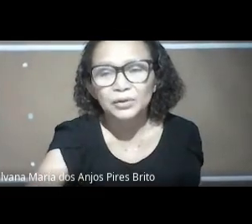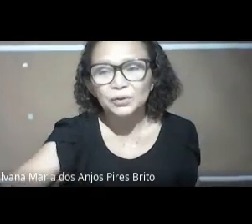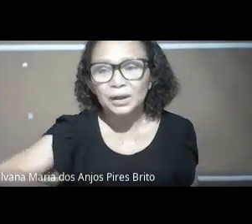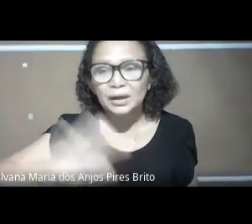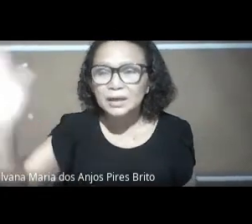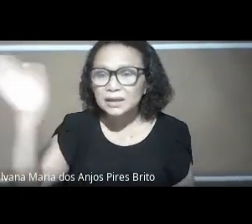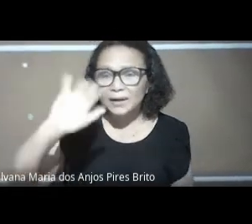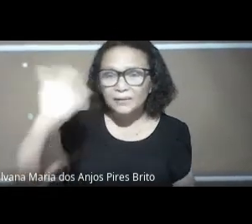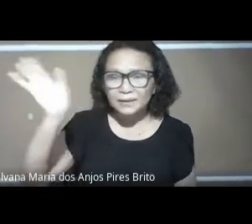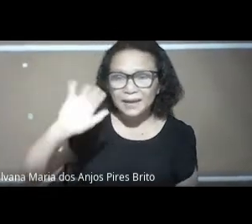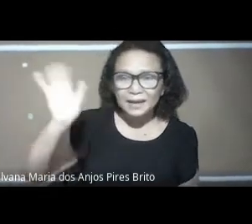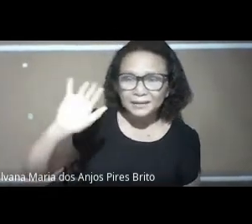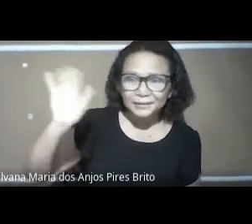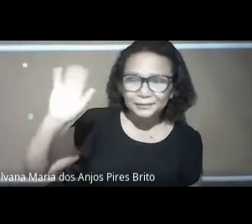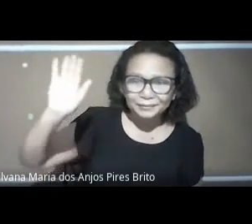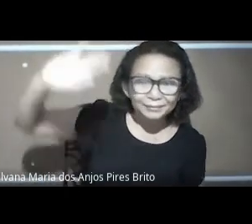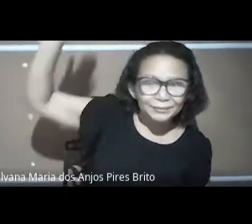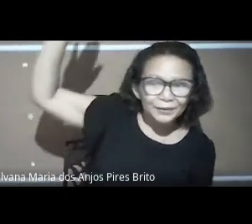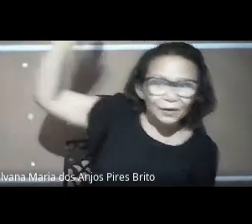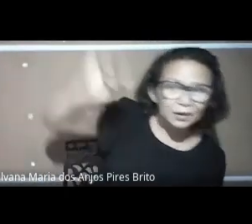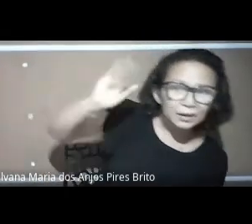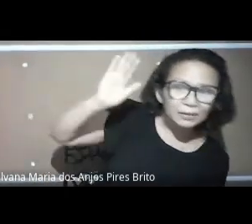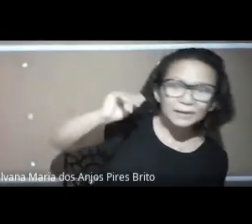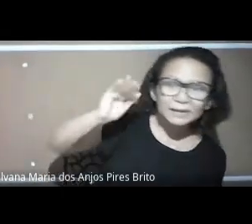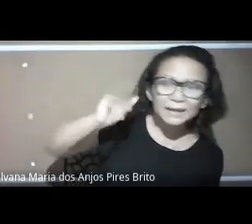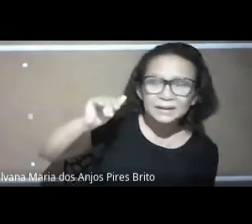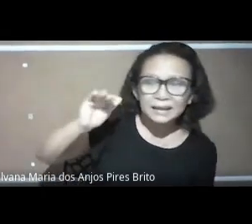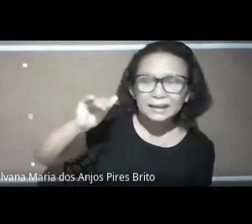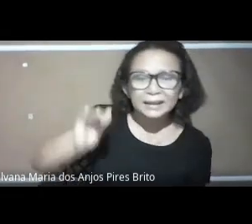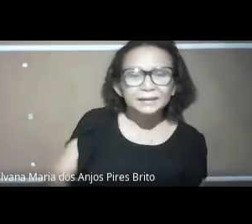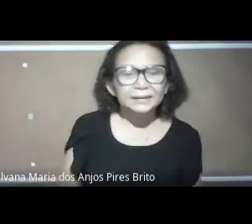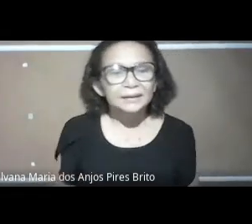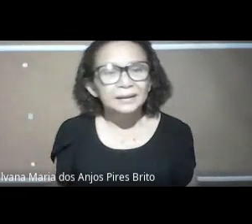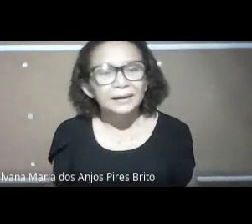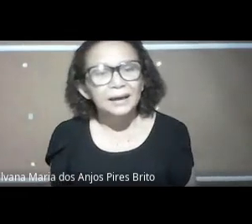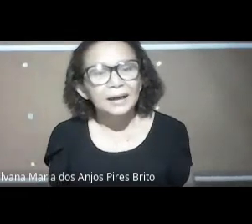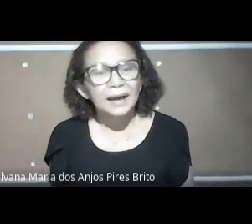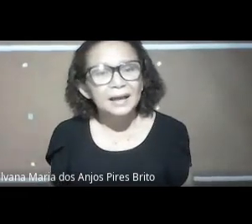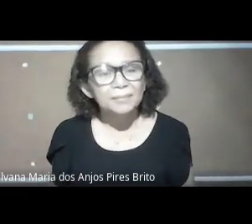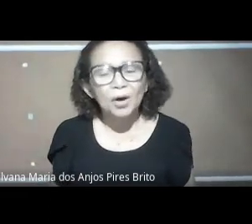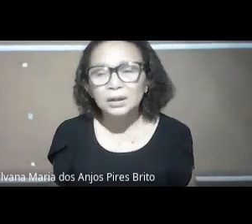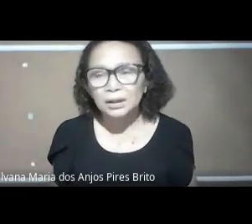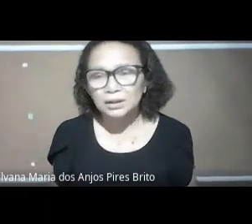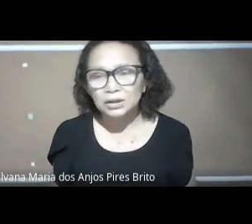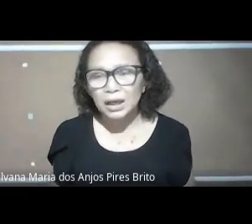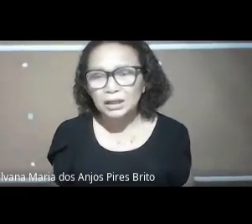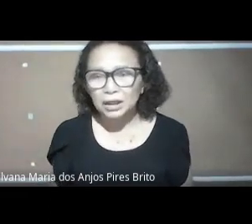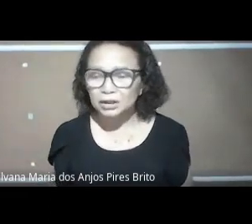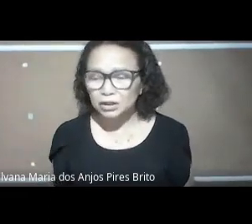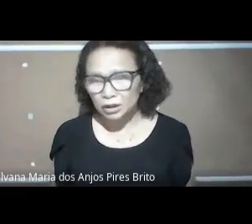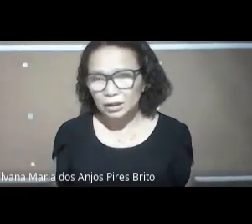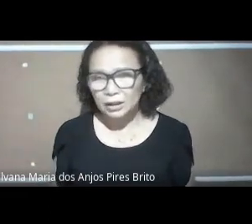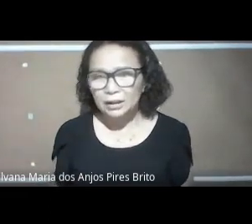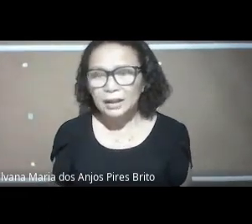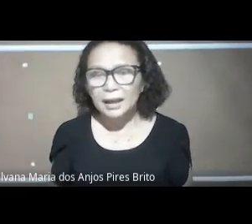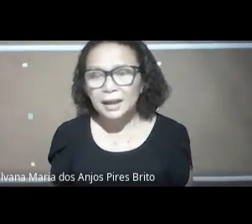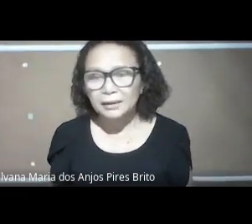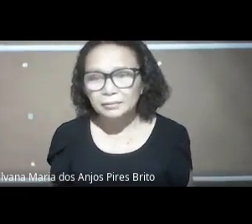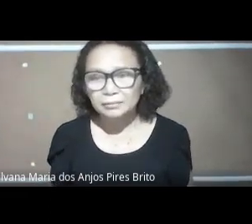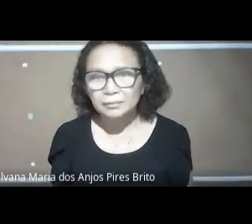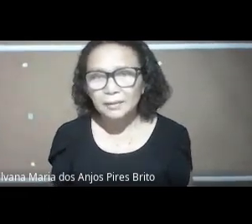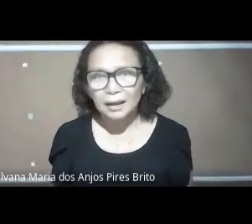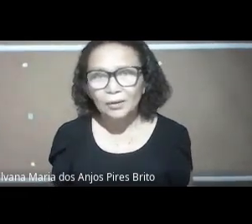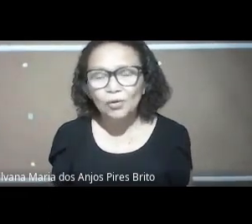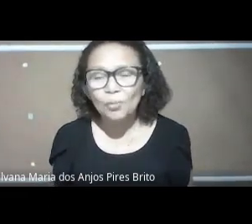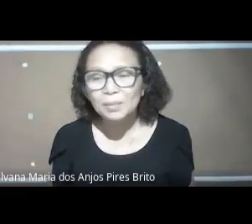aceno, professora? Você vai fazer isso, ou então vai fazer isso daqui, né? É importante que a gente